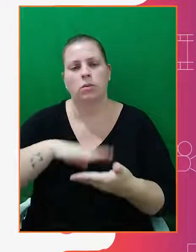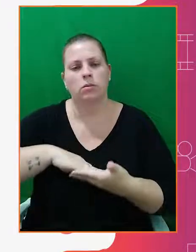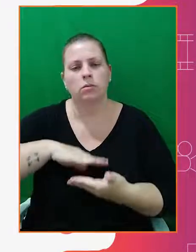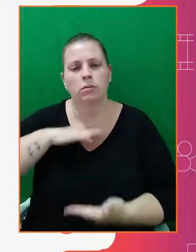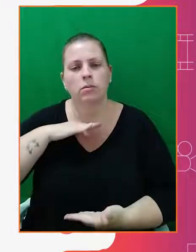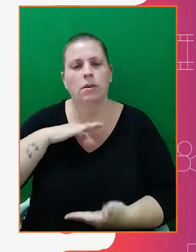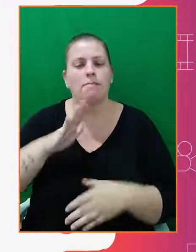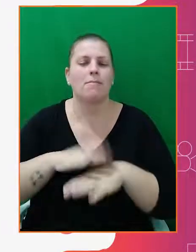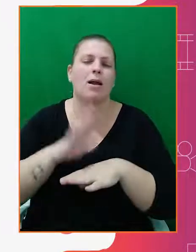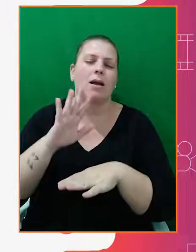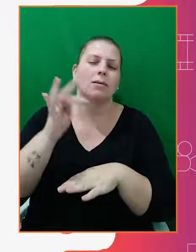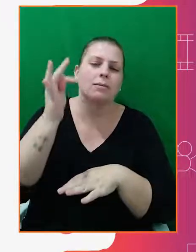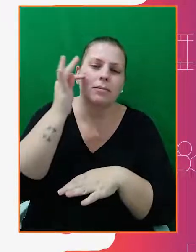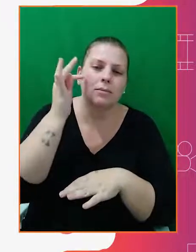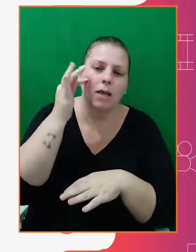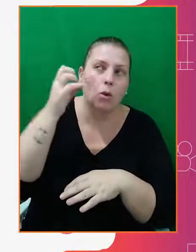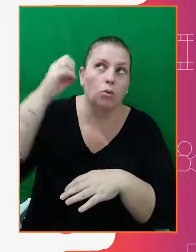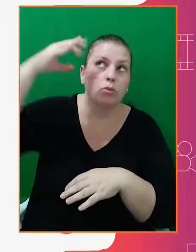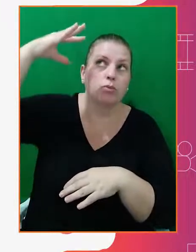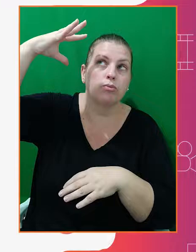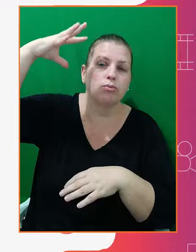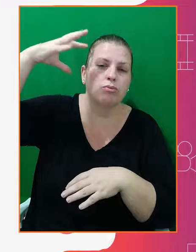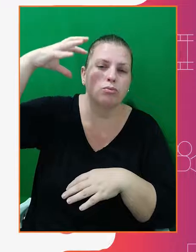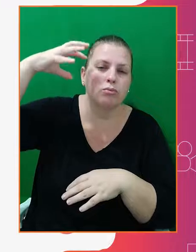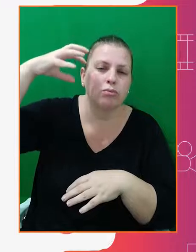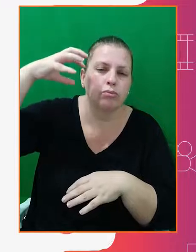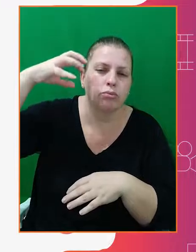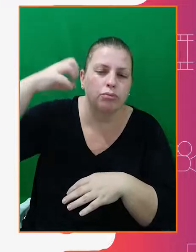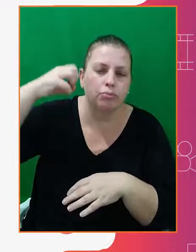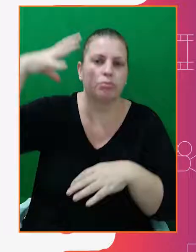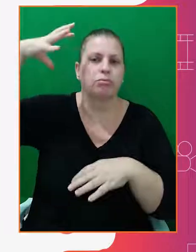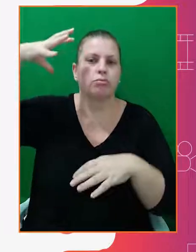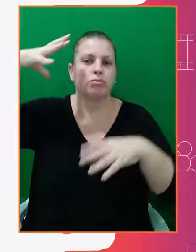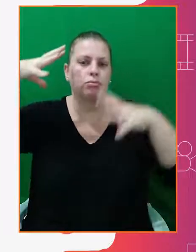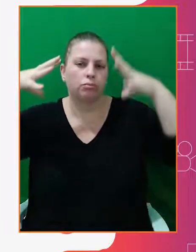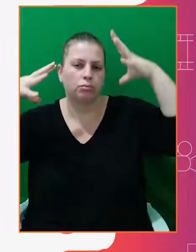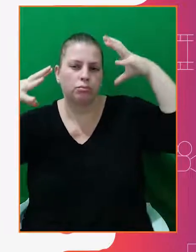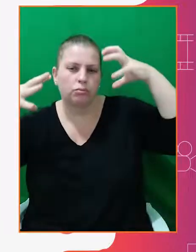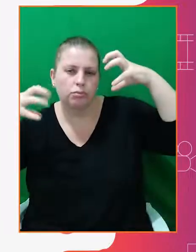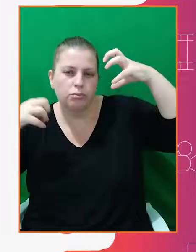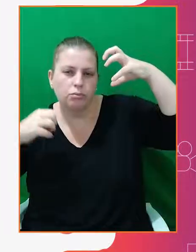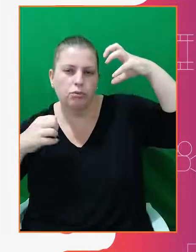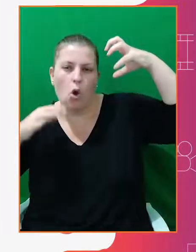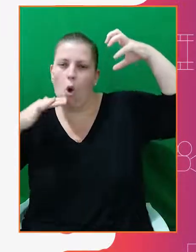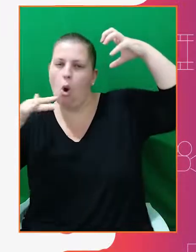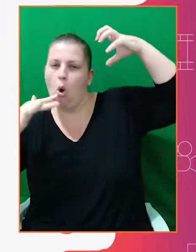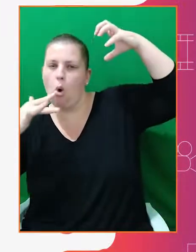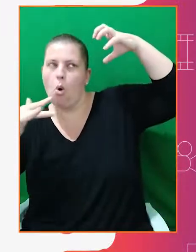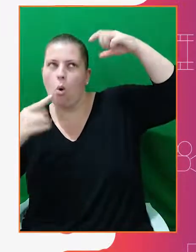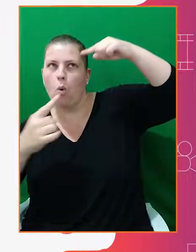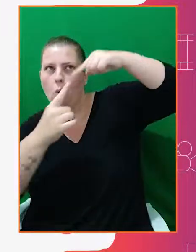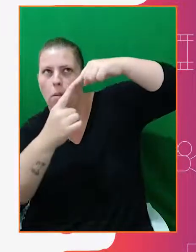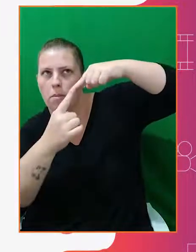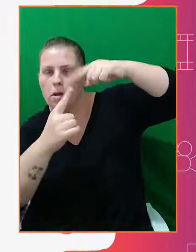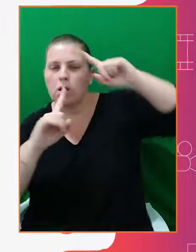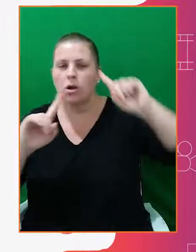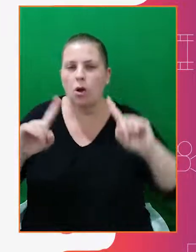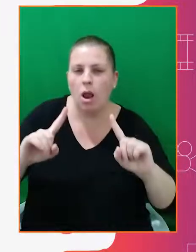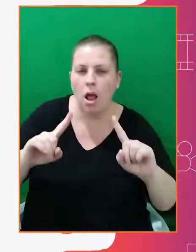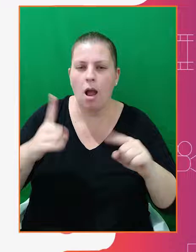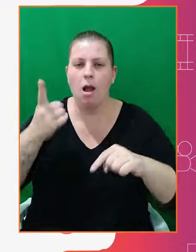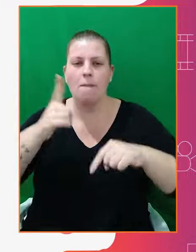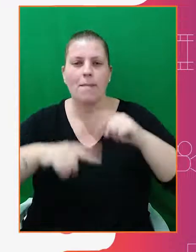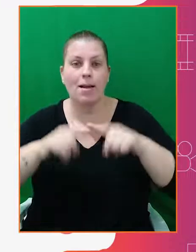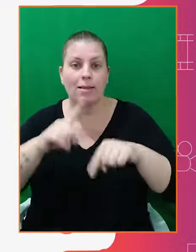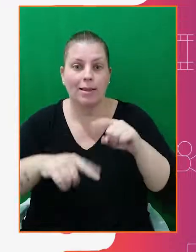conhecimento mais técnico de como a luz funciona, de como ela é absorvida por determinado material, porque é